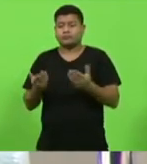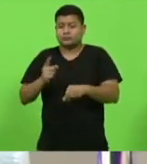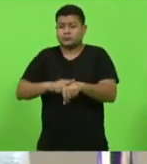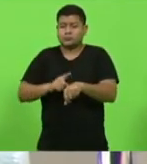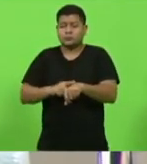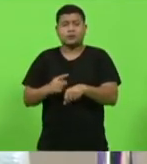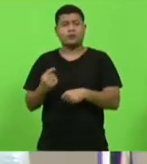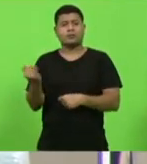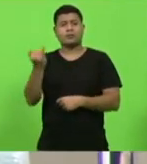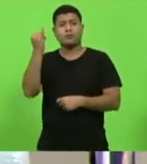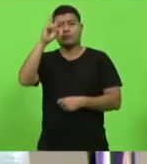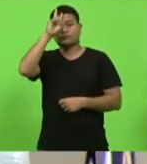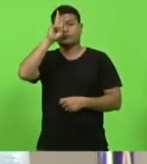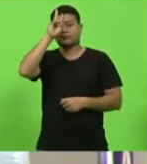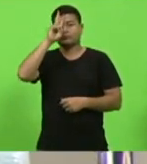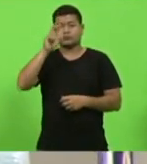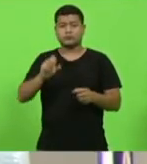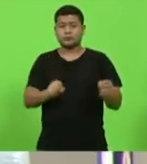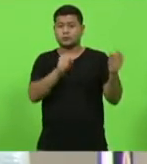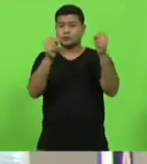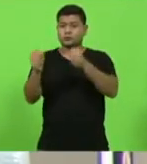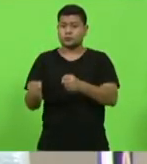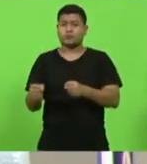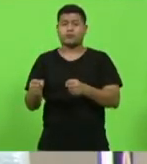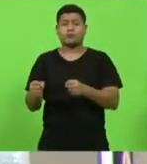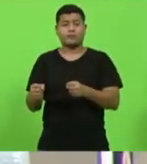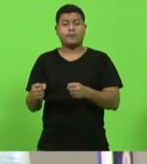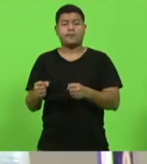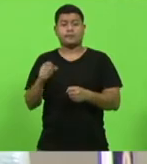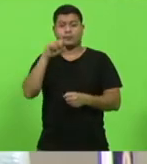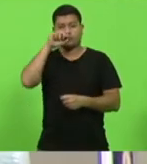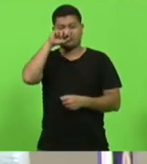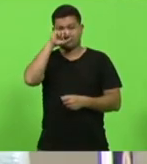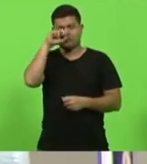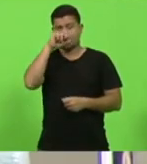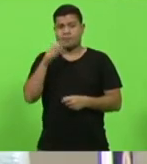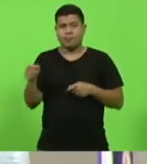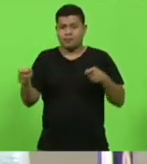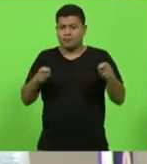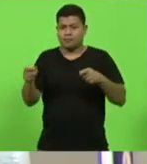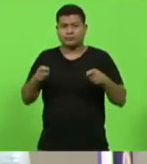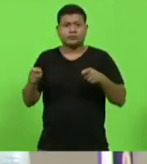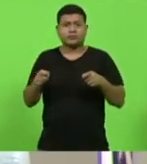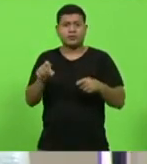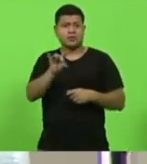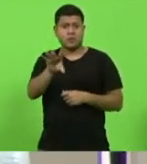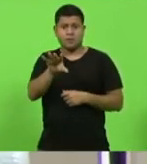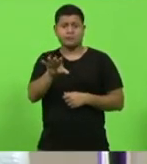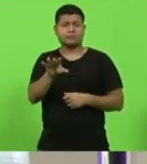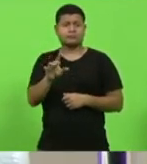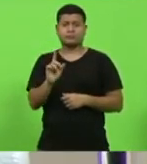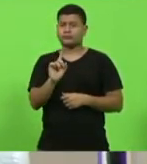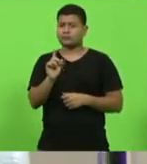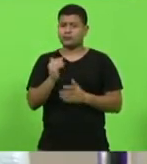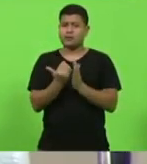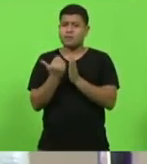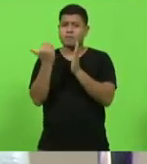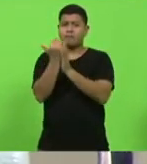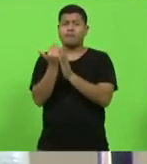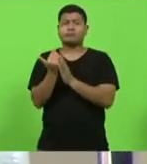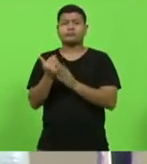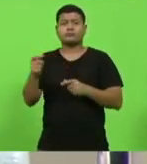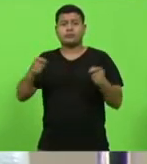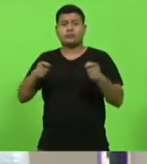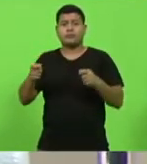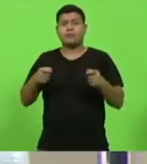a história dos poderes né digo que além da economia da economia processual